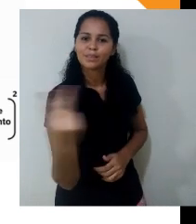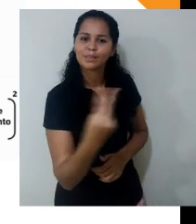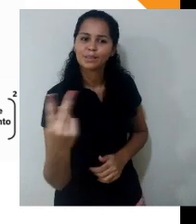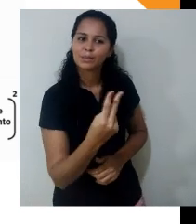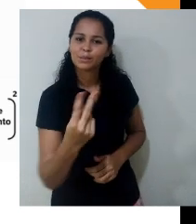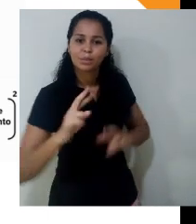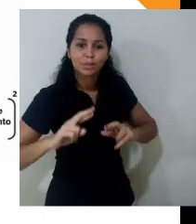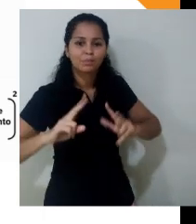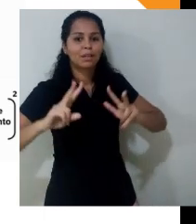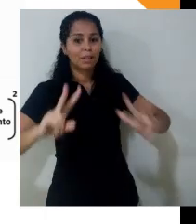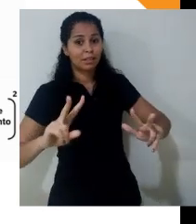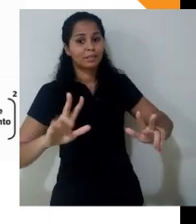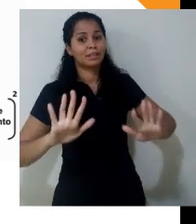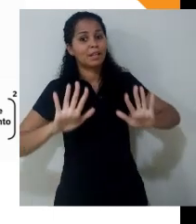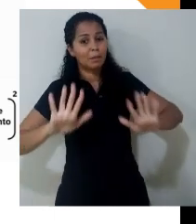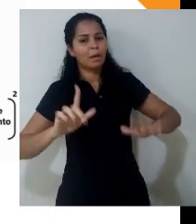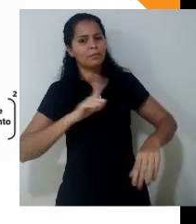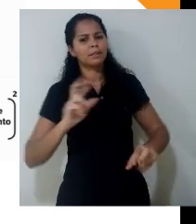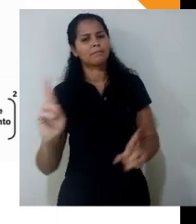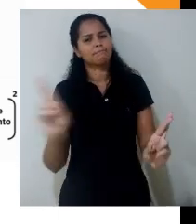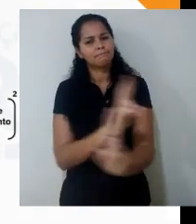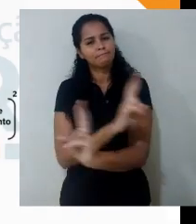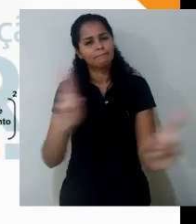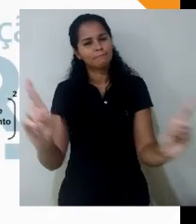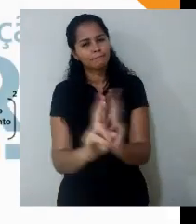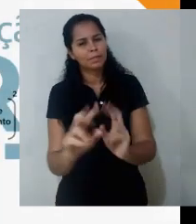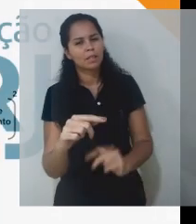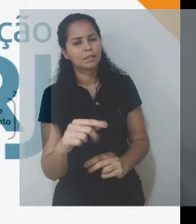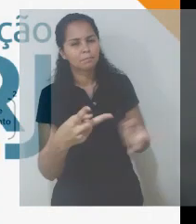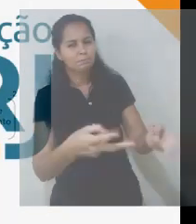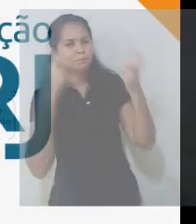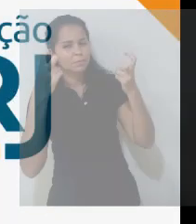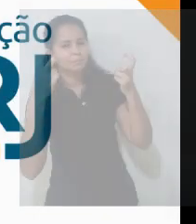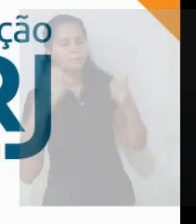escalas elas vão ser diferentes, mas elas vão ter essa relação aí que vocês estão observando.